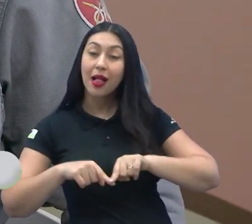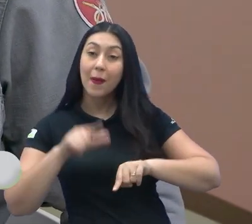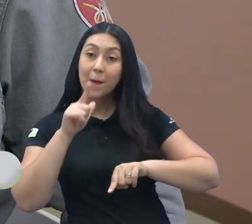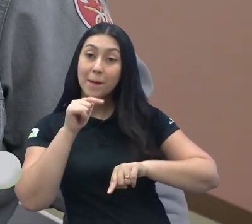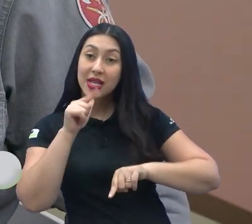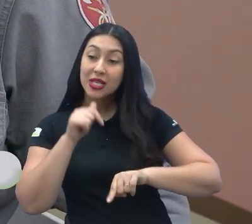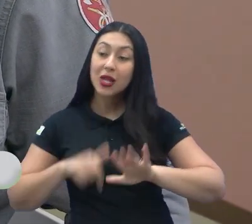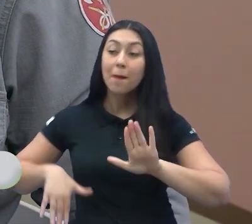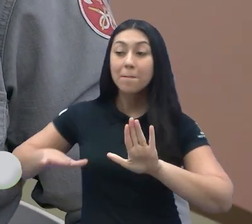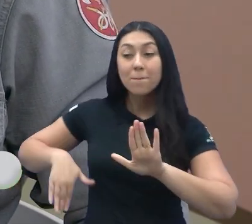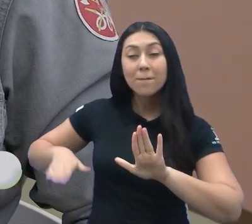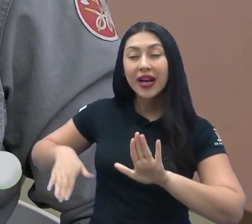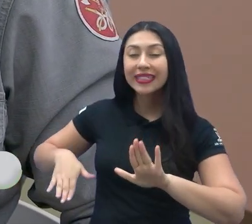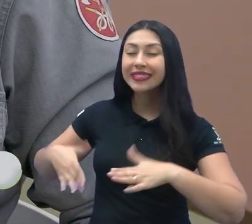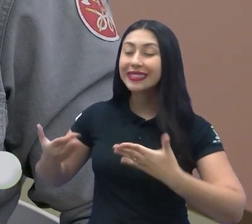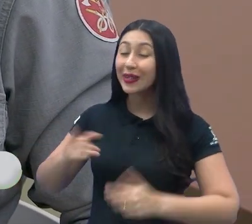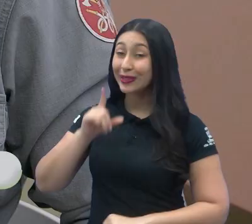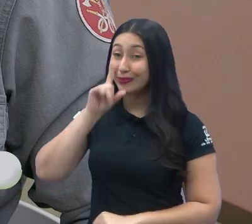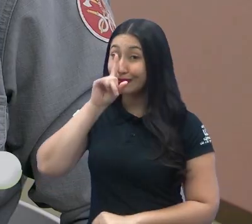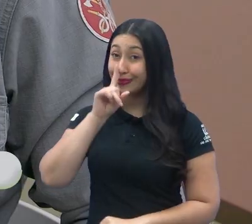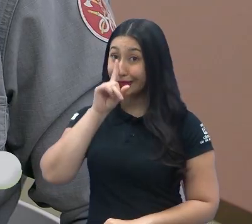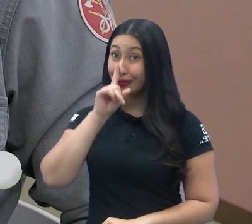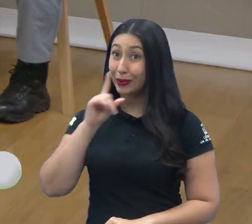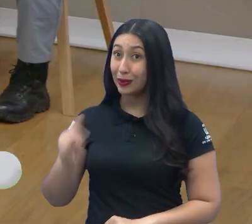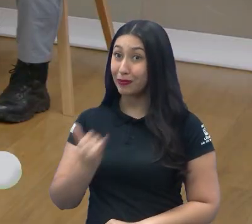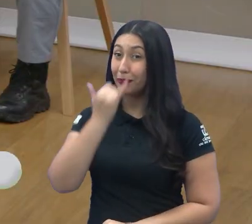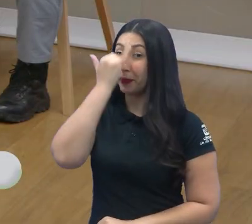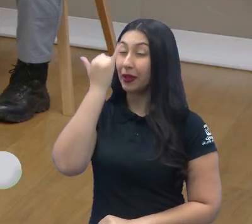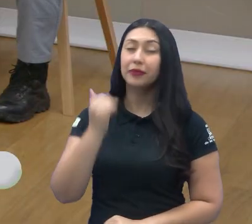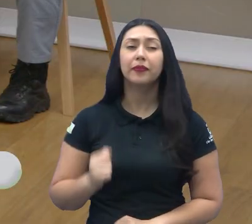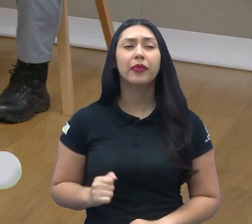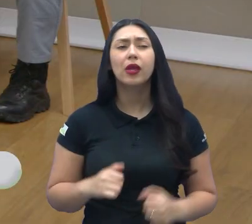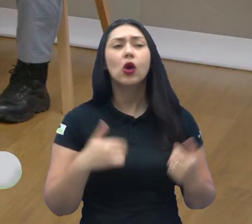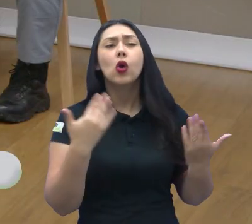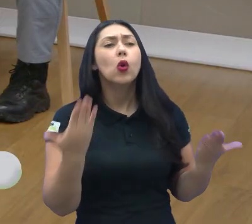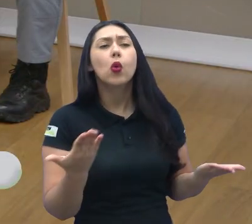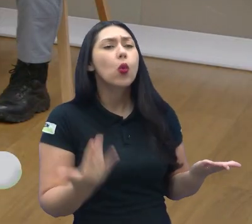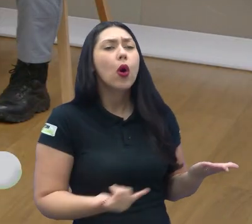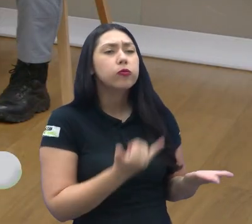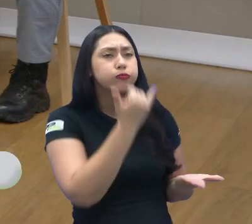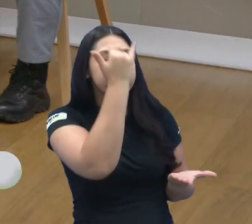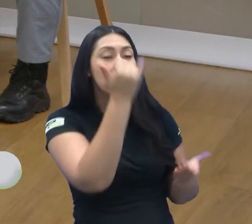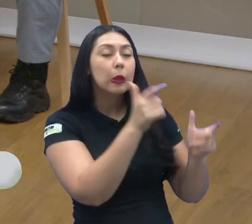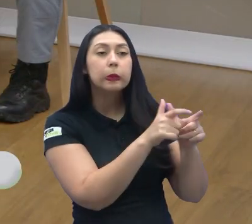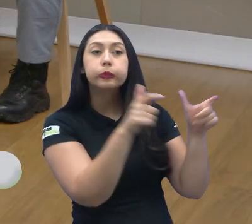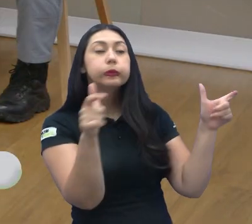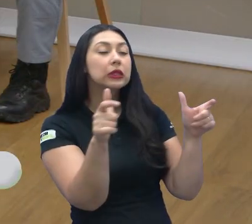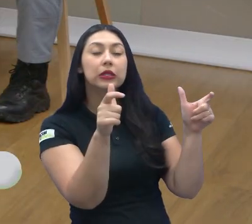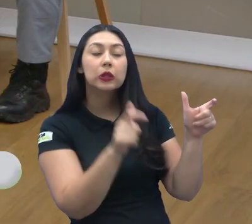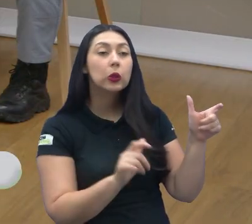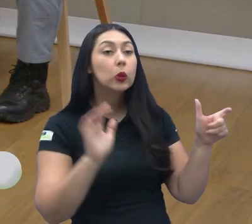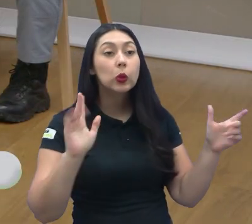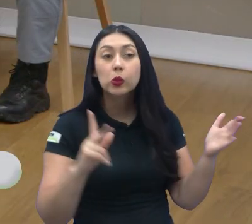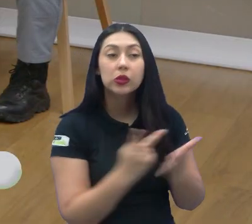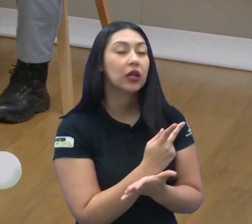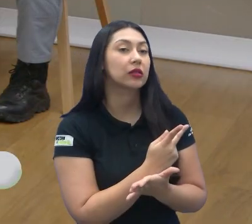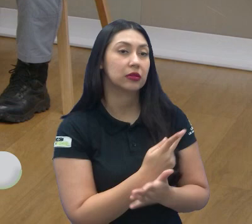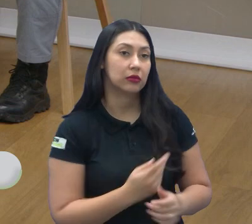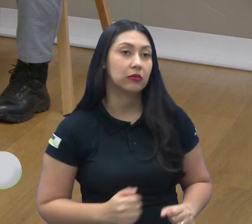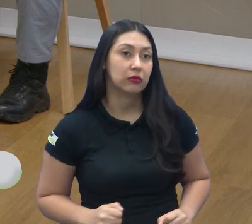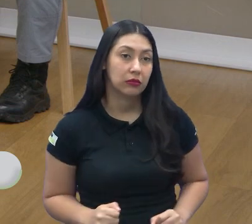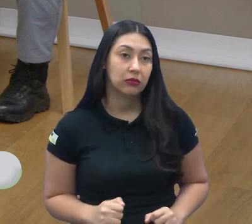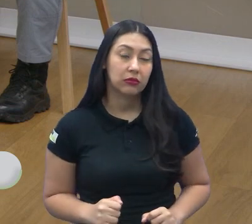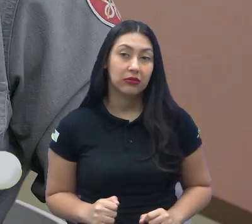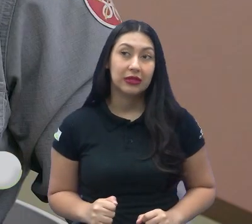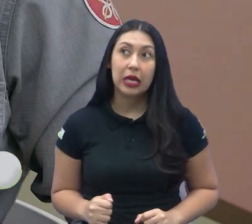são riscos, né? E acaba tendo mais acidentes. E quais são os acidentes mais comuns, assim, as chamadas mais comuns que vocês recebem nesse período? Não tem